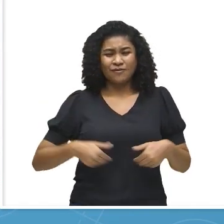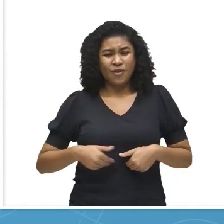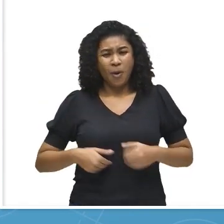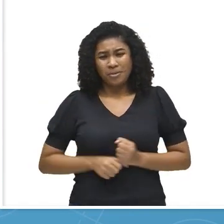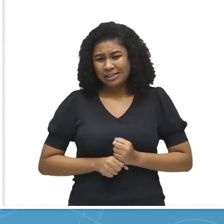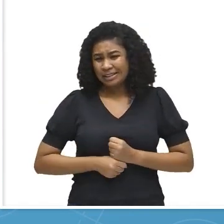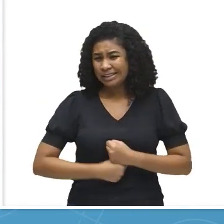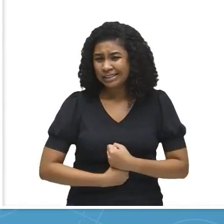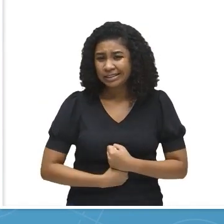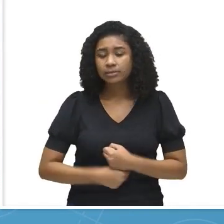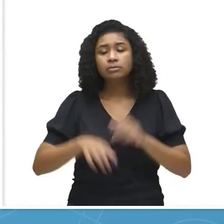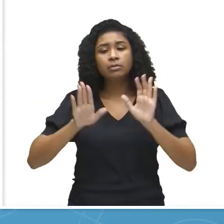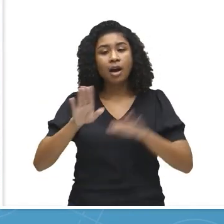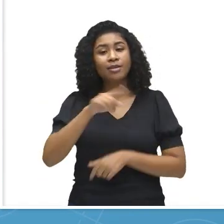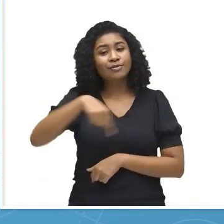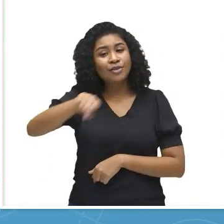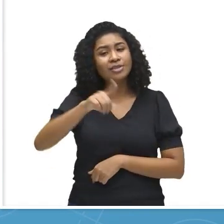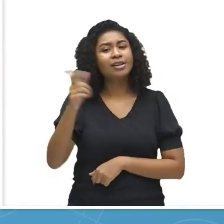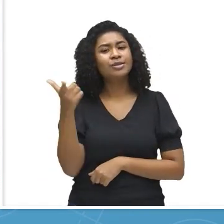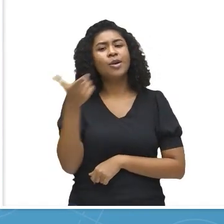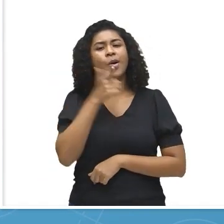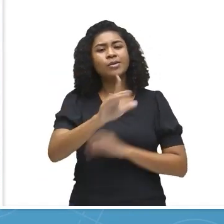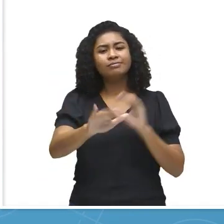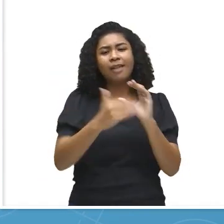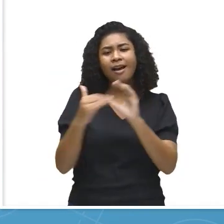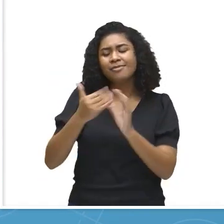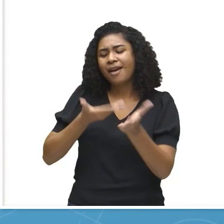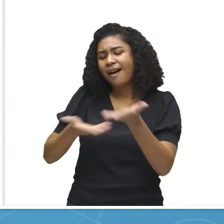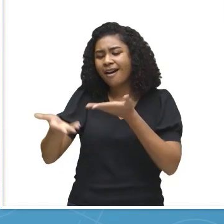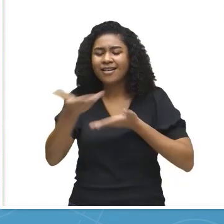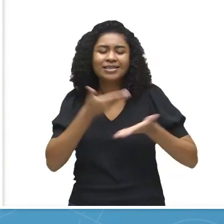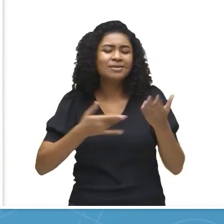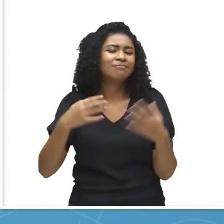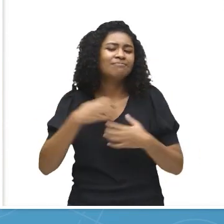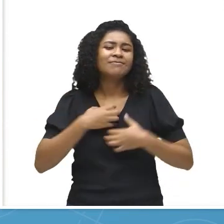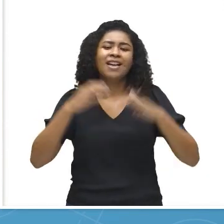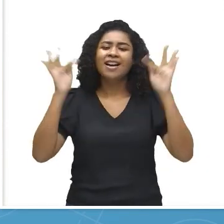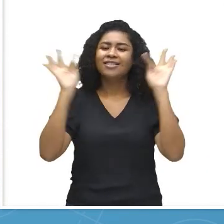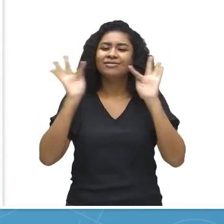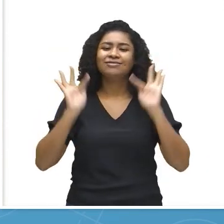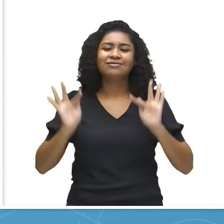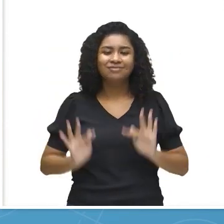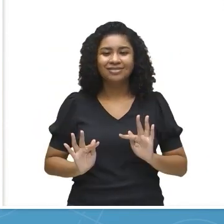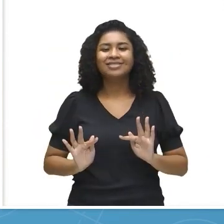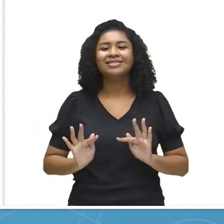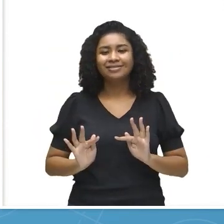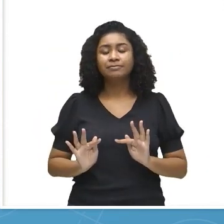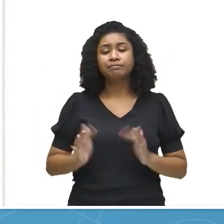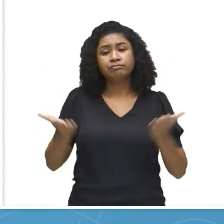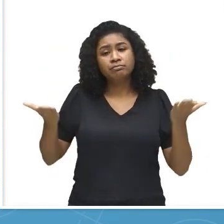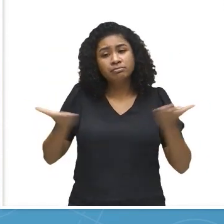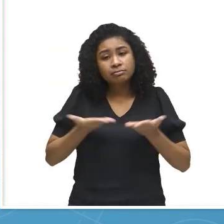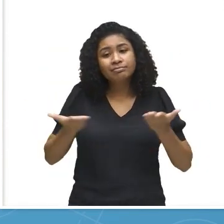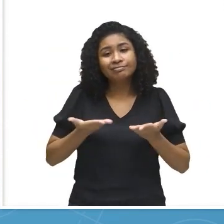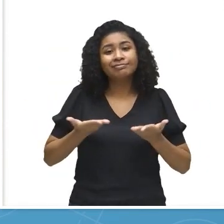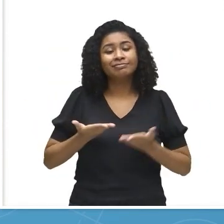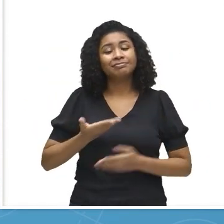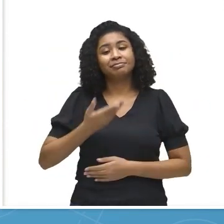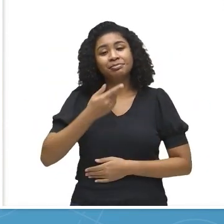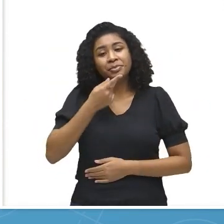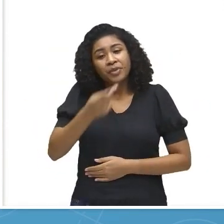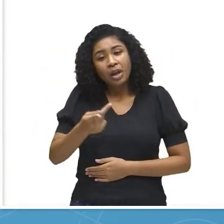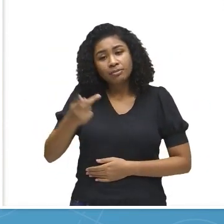conseguiram interagir com a gente, isso deixa o professor muito feliz. Então eu quero despedir por aqui de vocês, agradecer